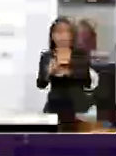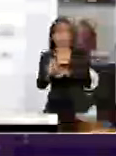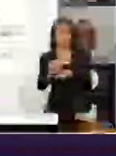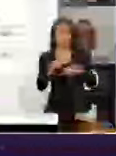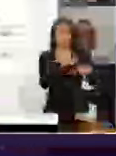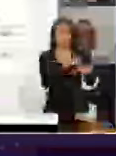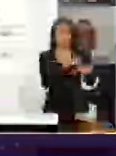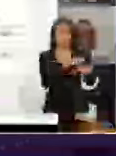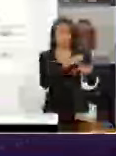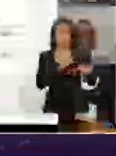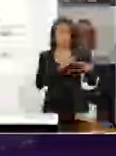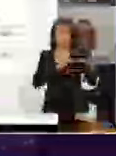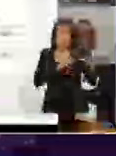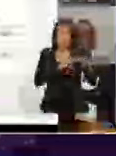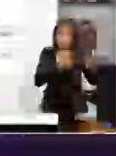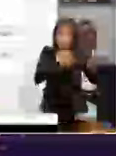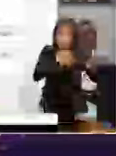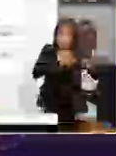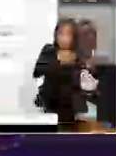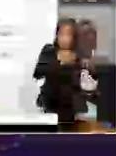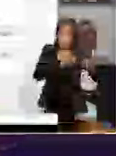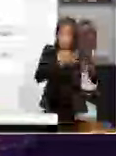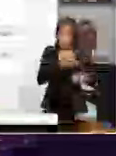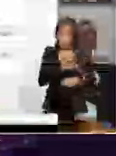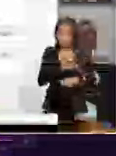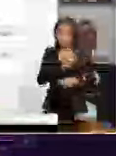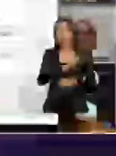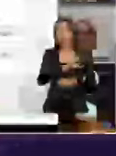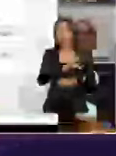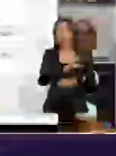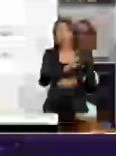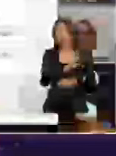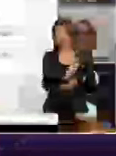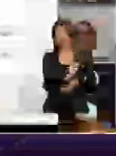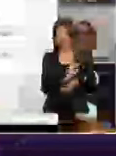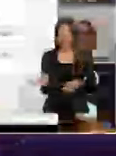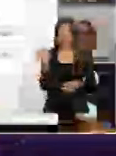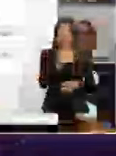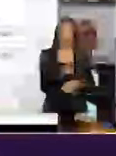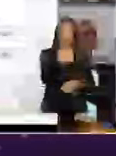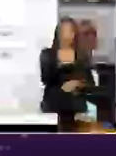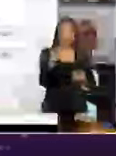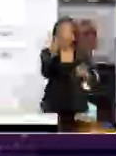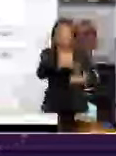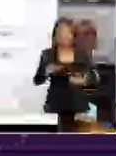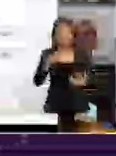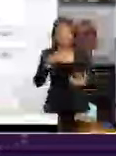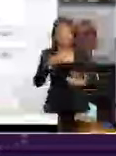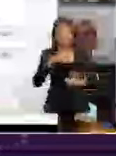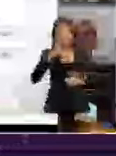placebo. É importante também frisar que a análise de desfecho que eles consideraram